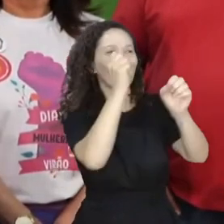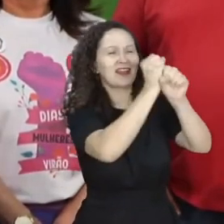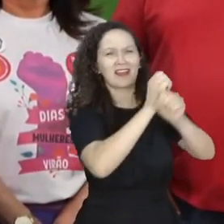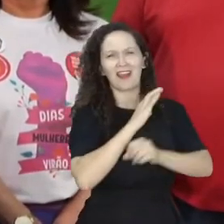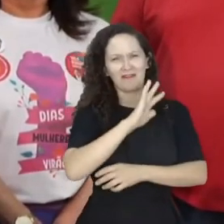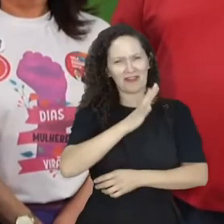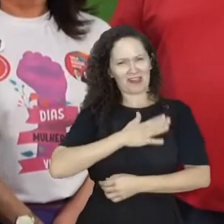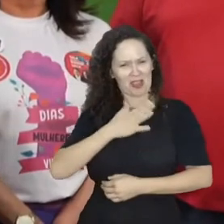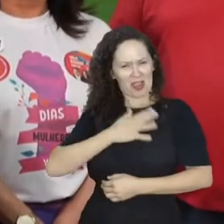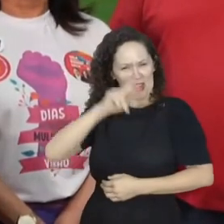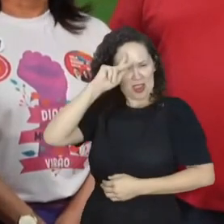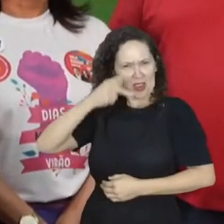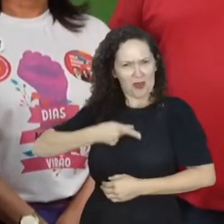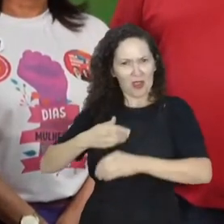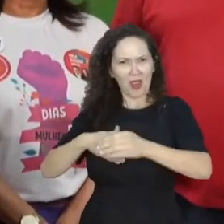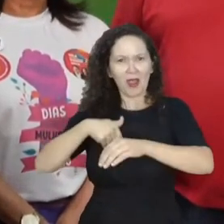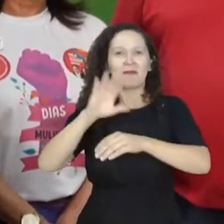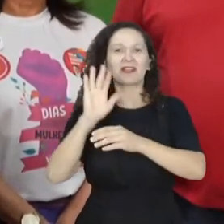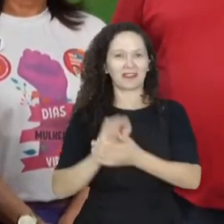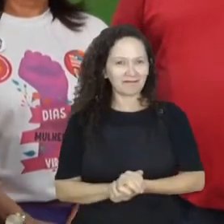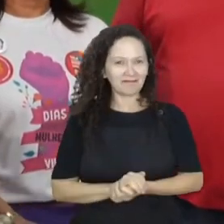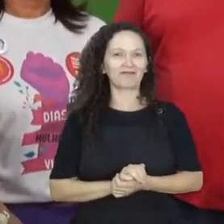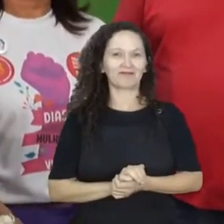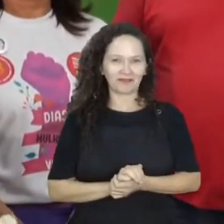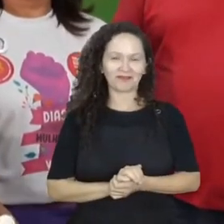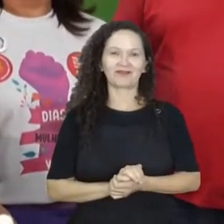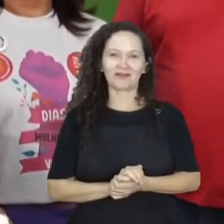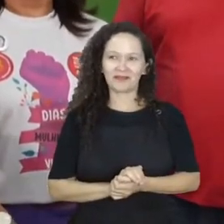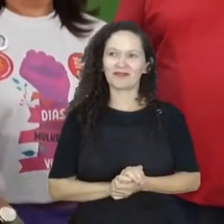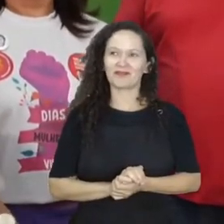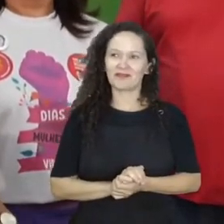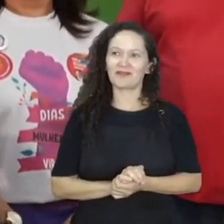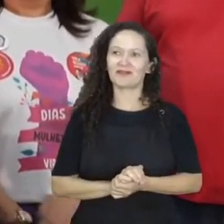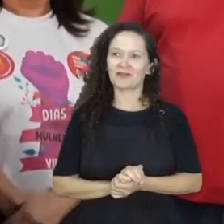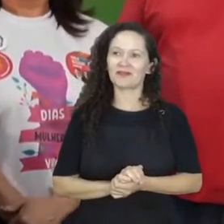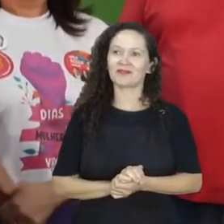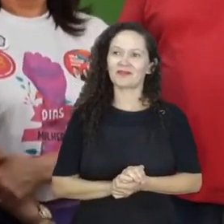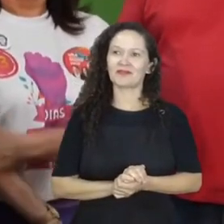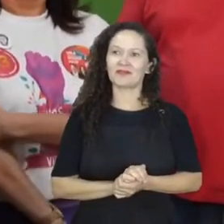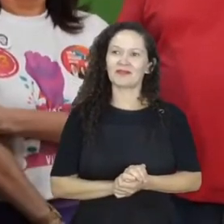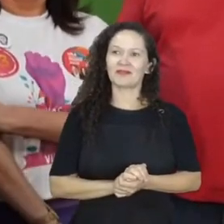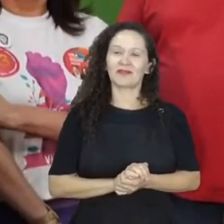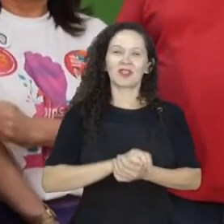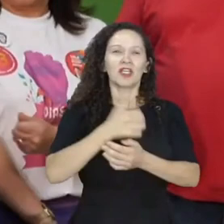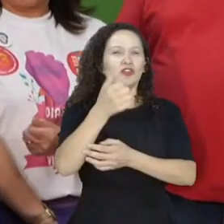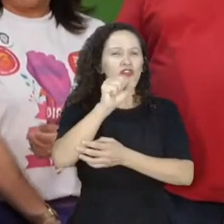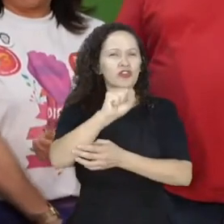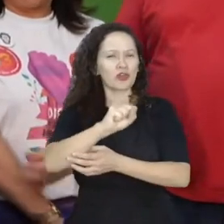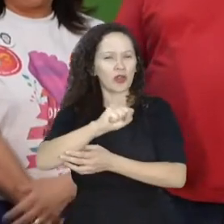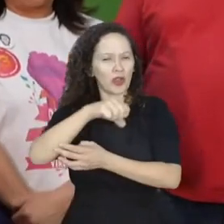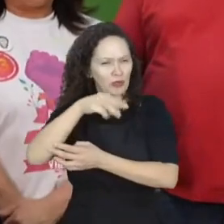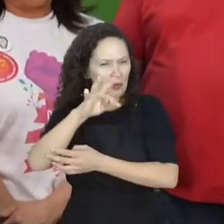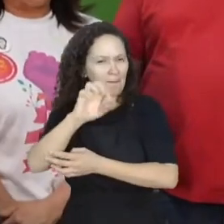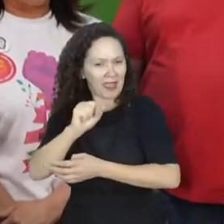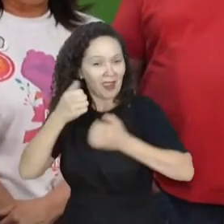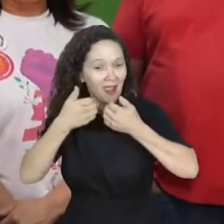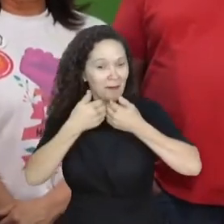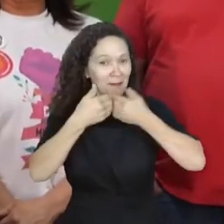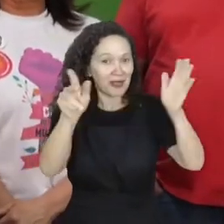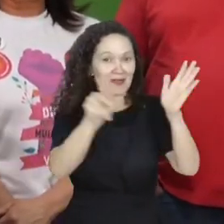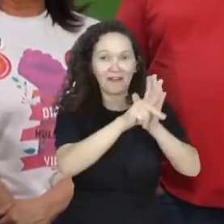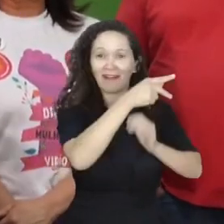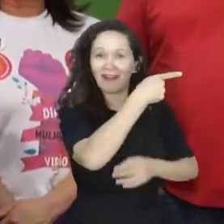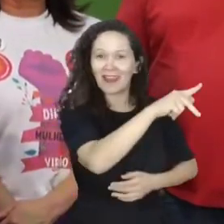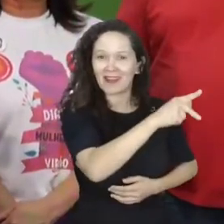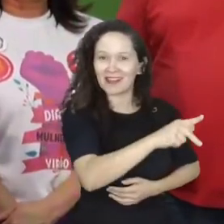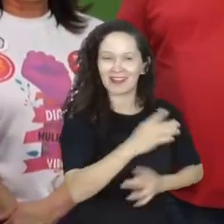dele foi inaugurar uma ponte em São Gabriel da Cachoeira, na divisa com a coroa de 18 metros ou 12 metros. Sabe? Então eu